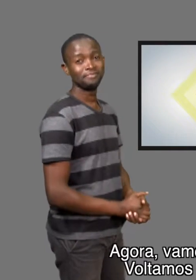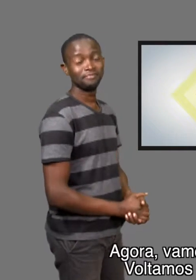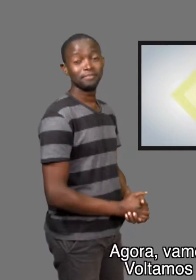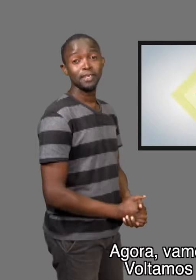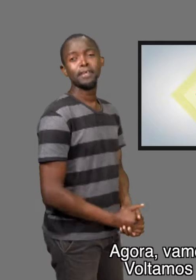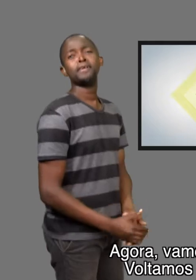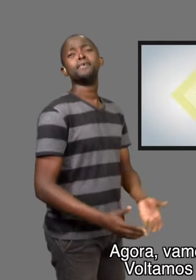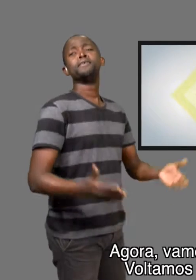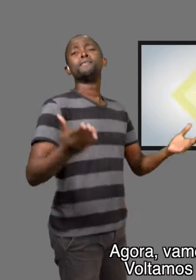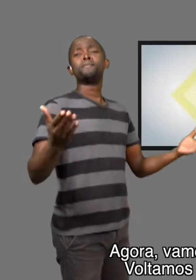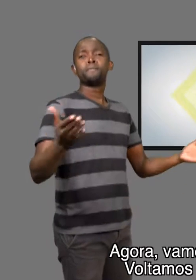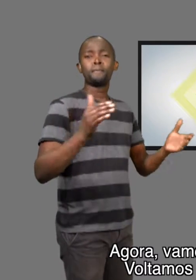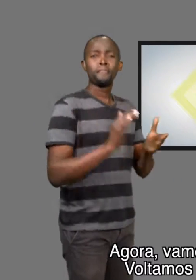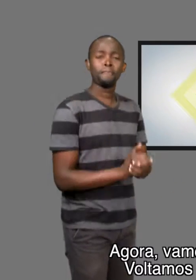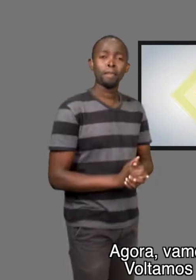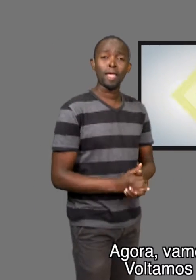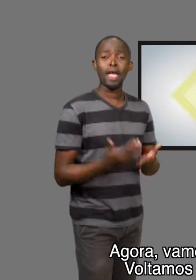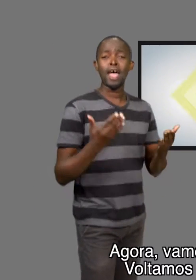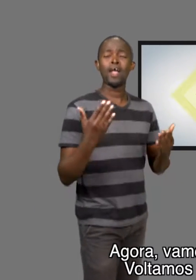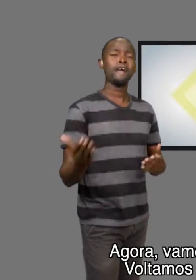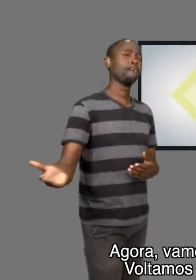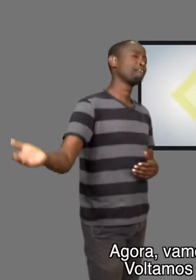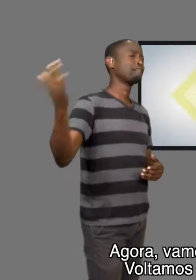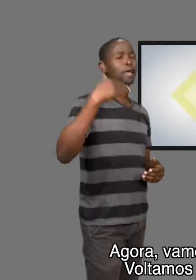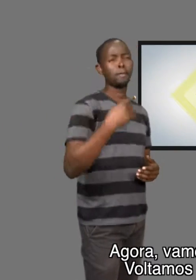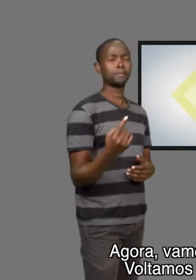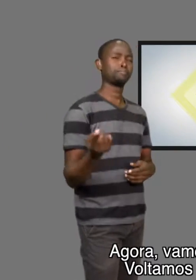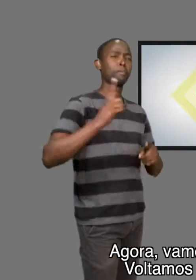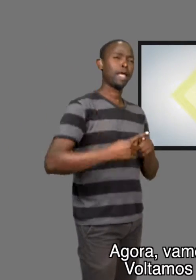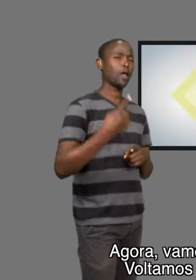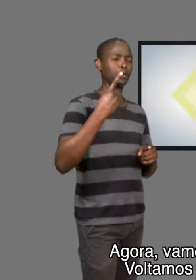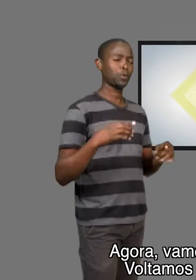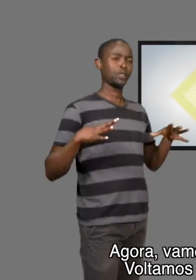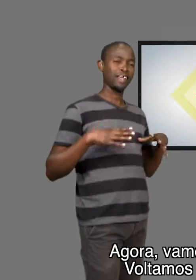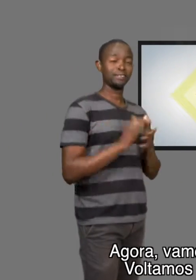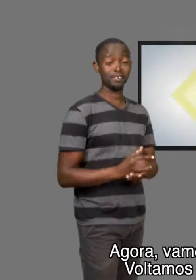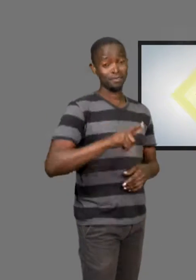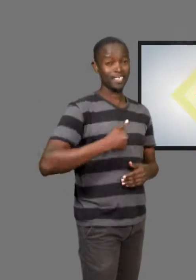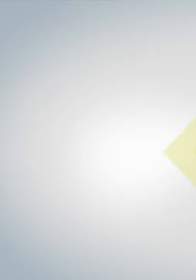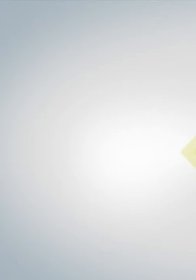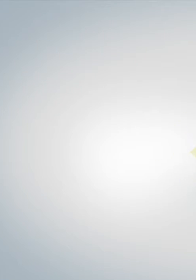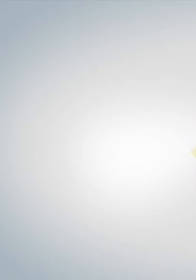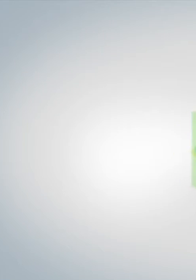Agora, vamos a mais um intervalo. Voltamos num piscar de olhos.